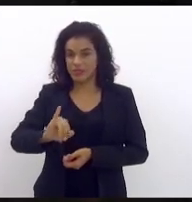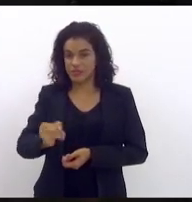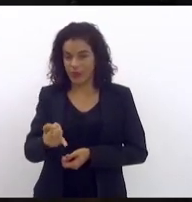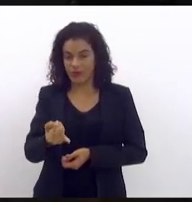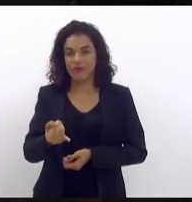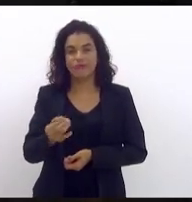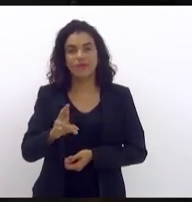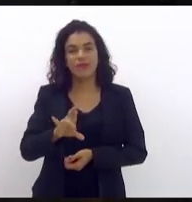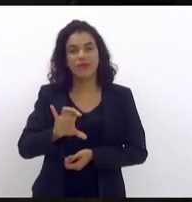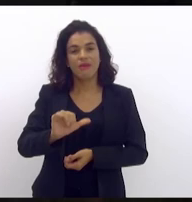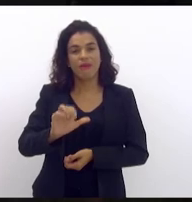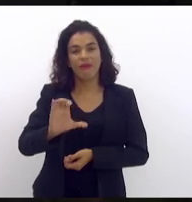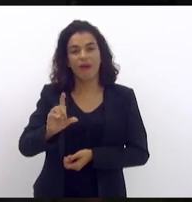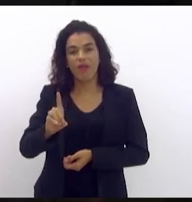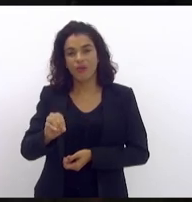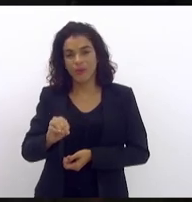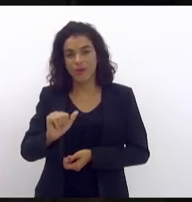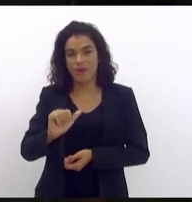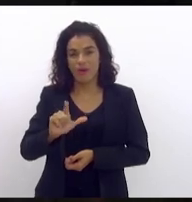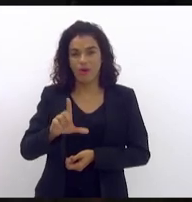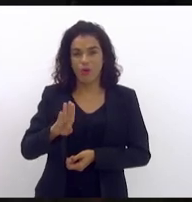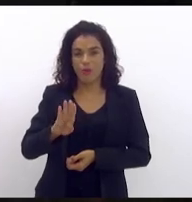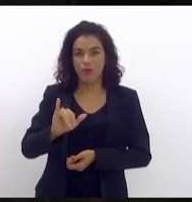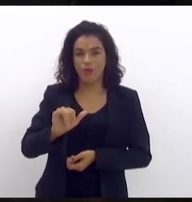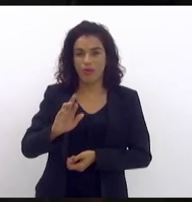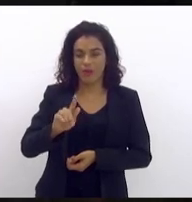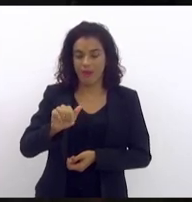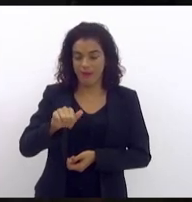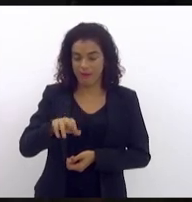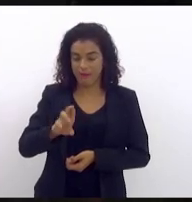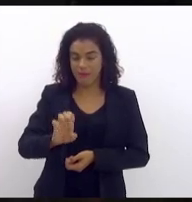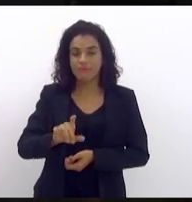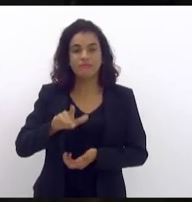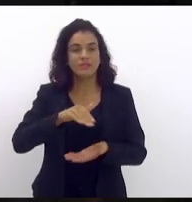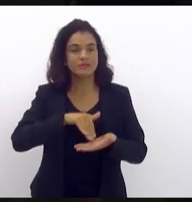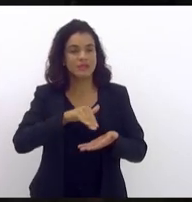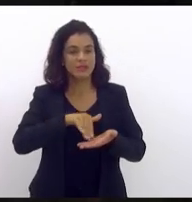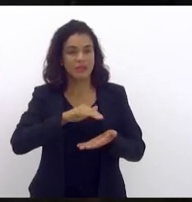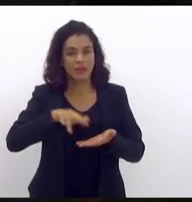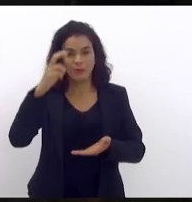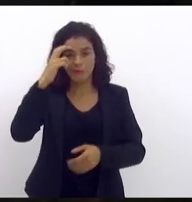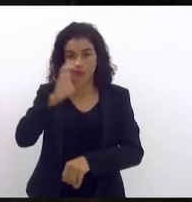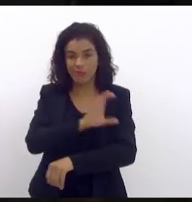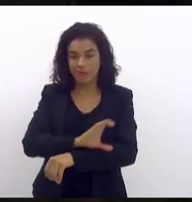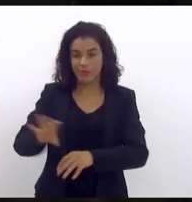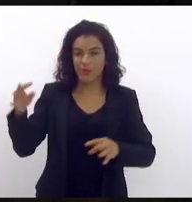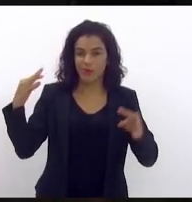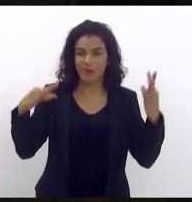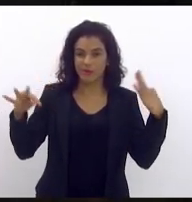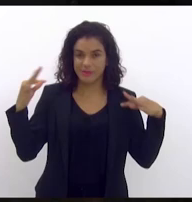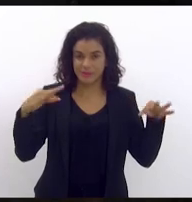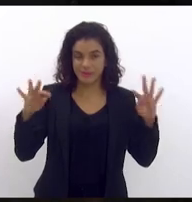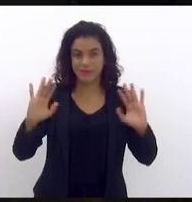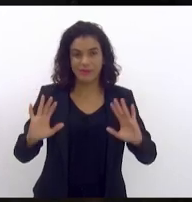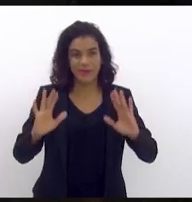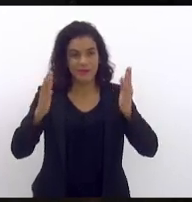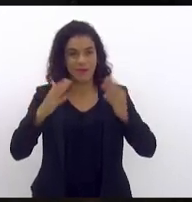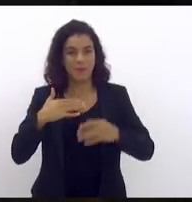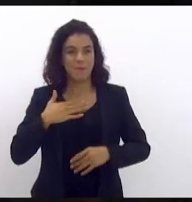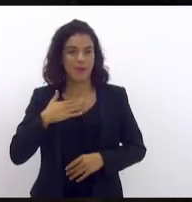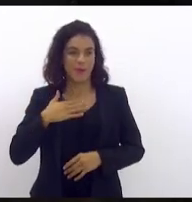Albuquerque Bruno Augusto Duarte Lourenço Secretário de Cultura turismo e eventos do meu Município